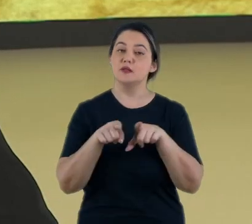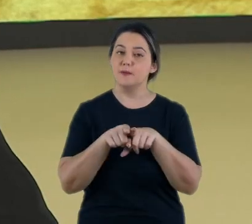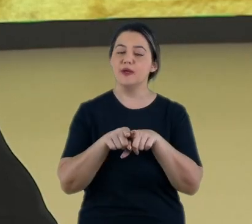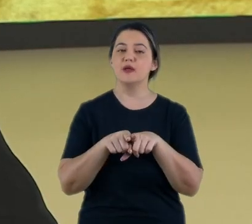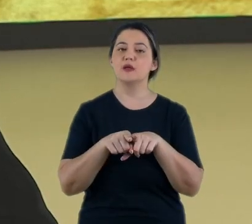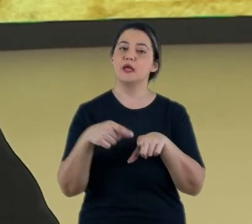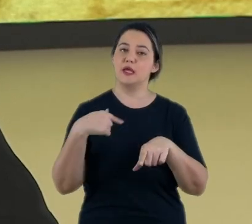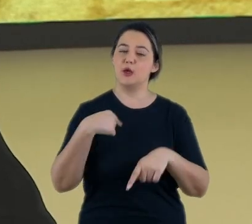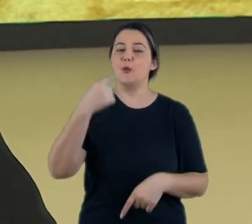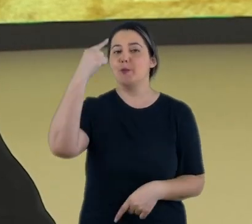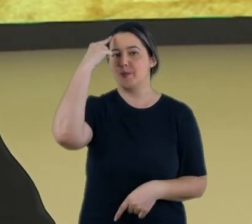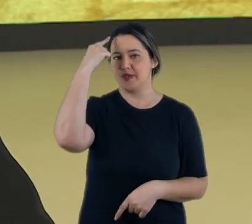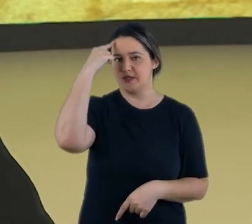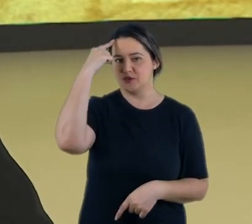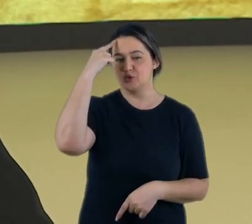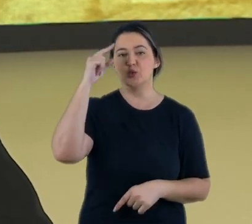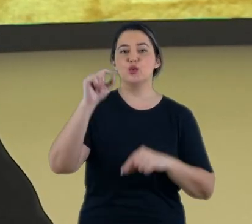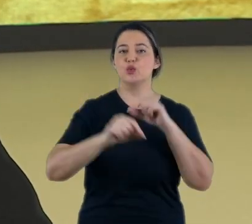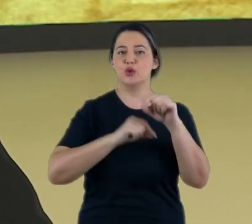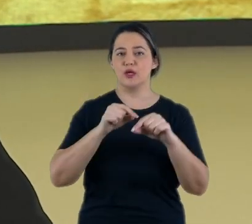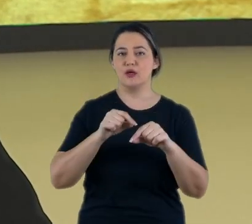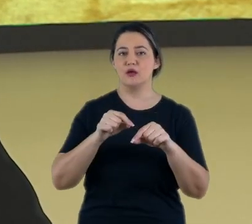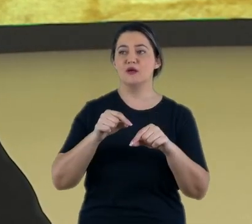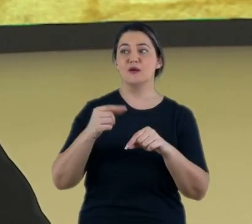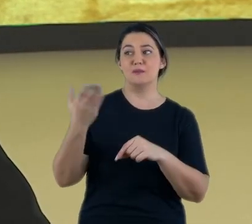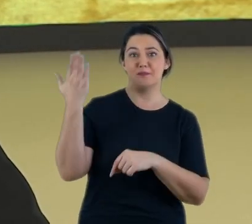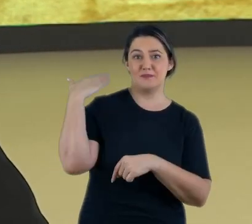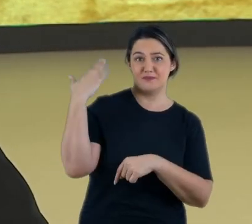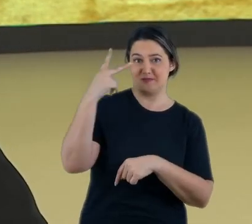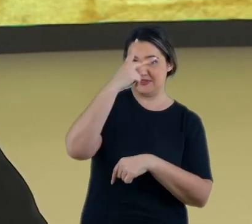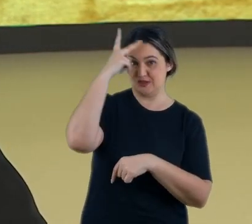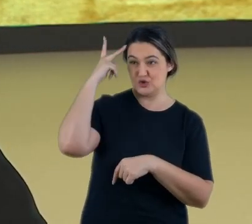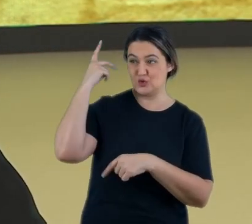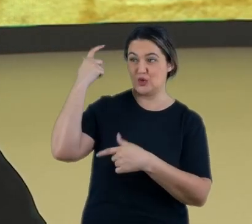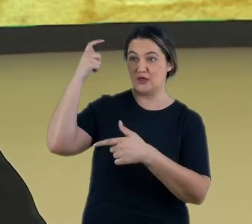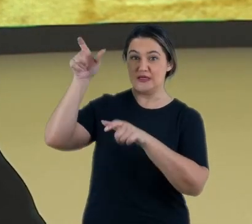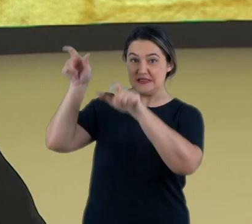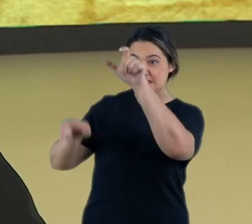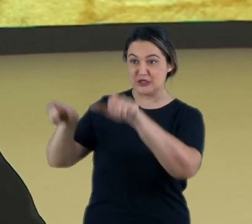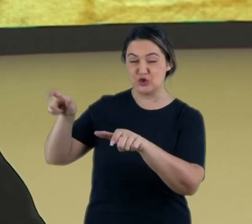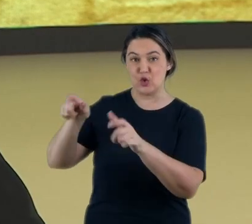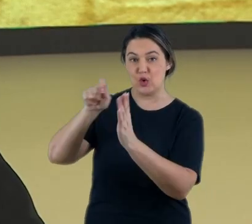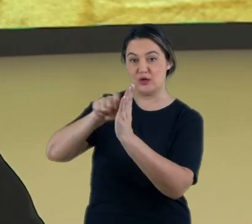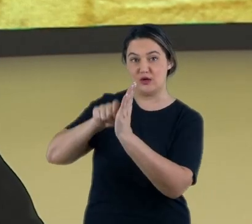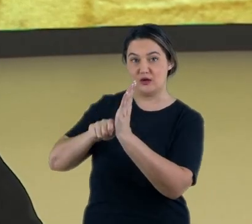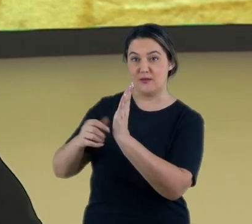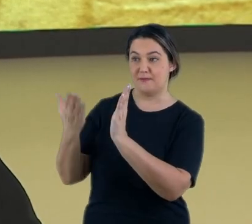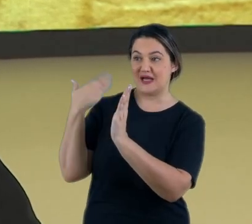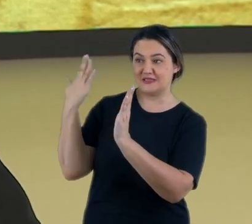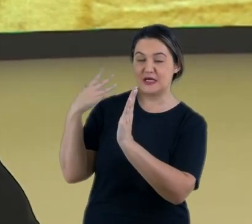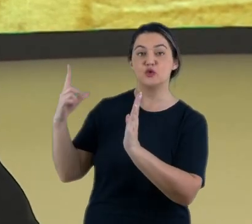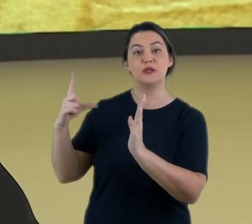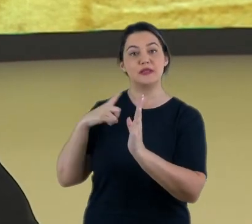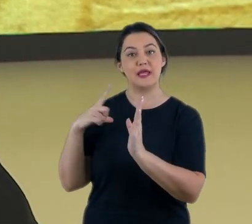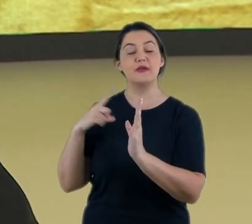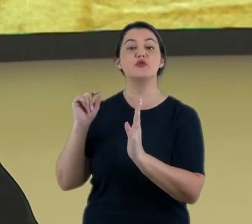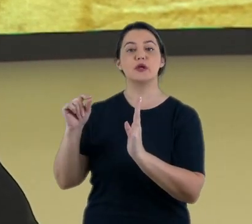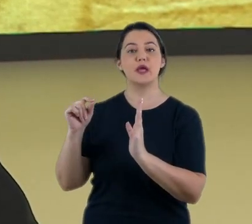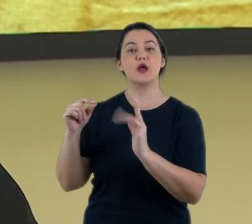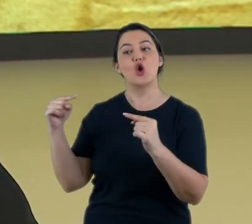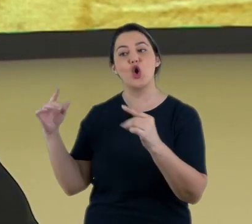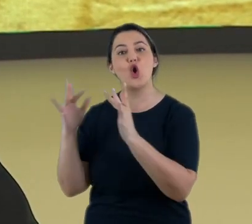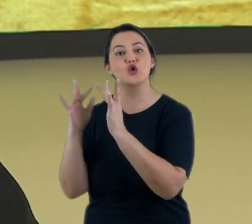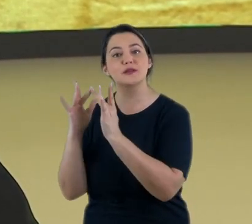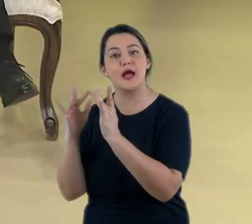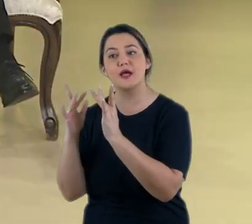lugar, eu levo em consideração que escritores do passado tiveram acesso a fontes que hoje estão